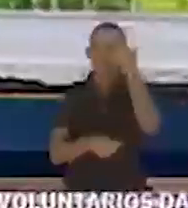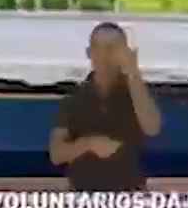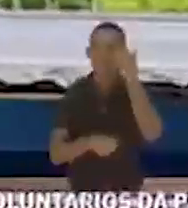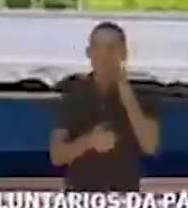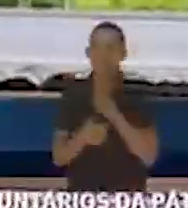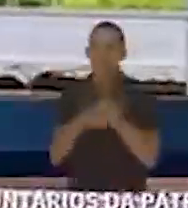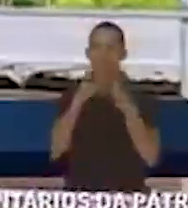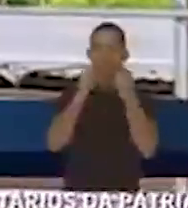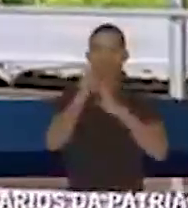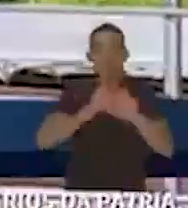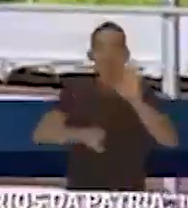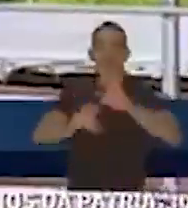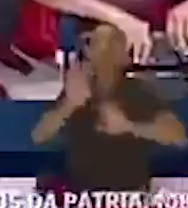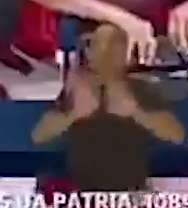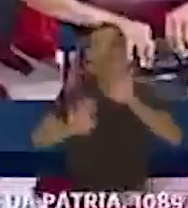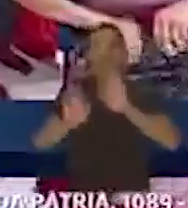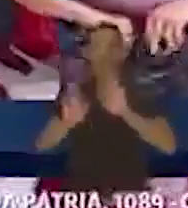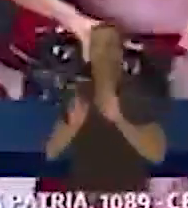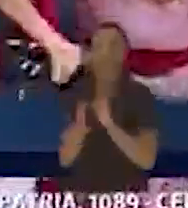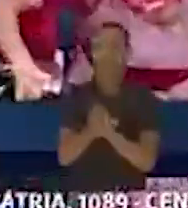Cuidado, amigo, cuidado.